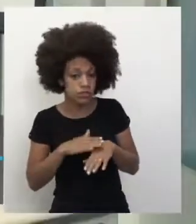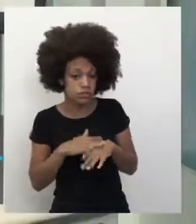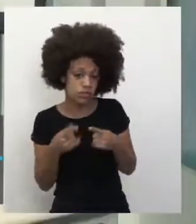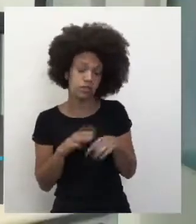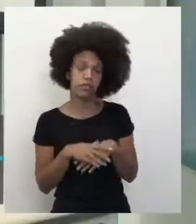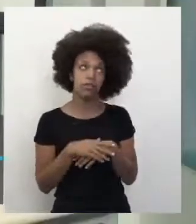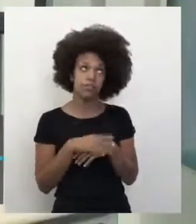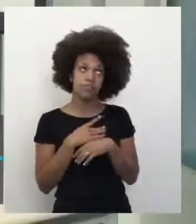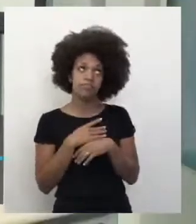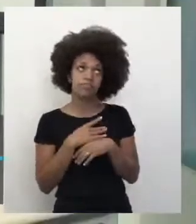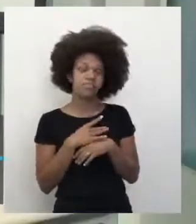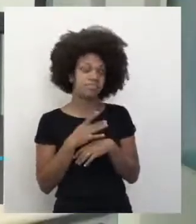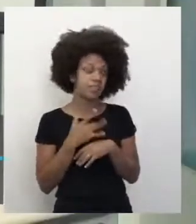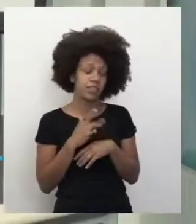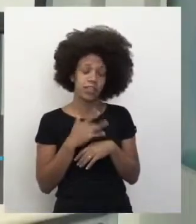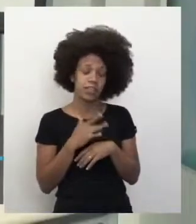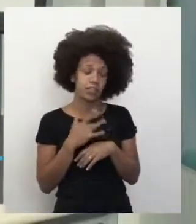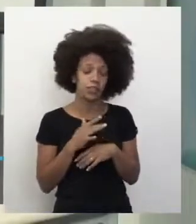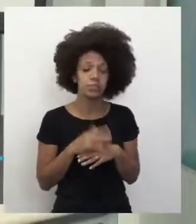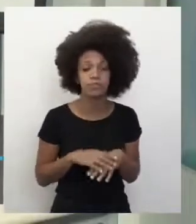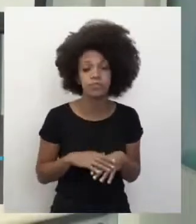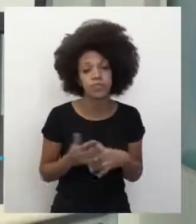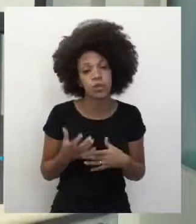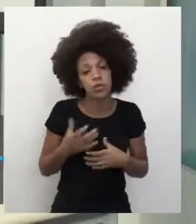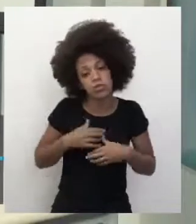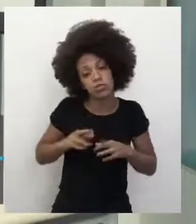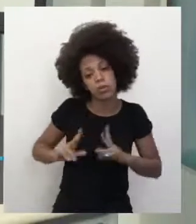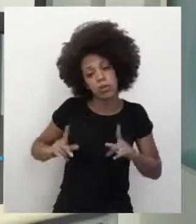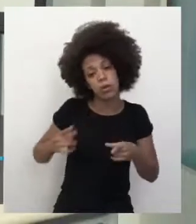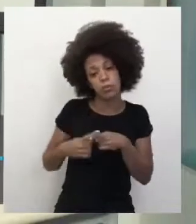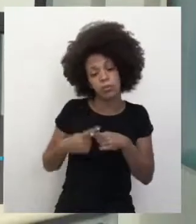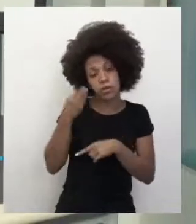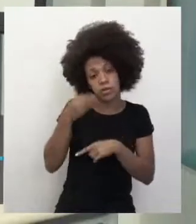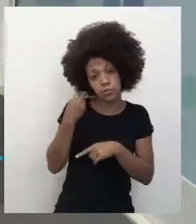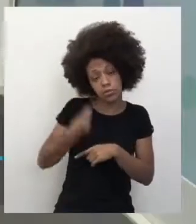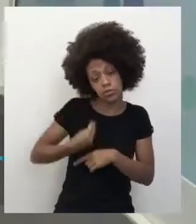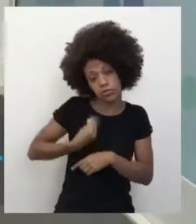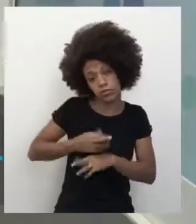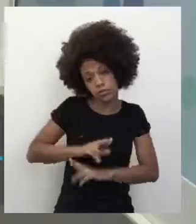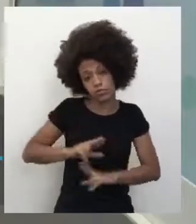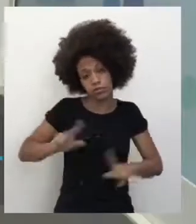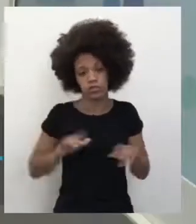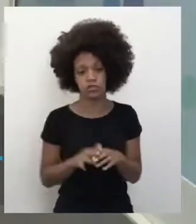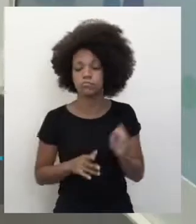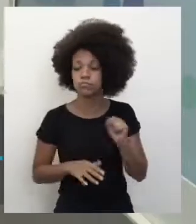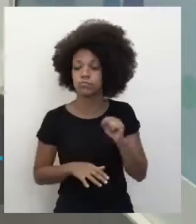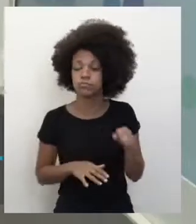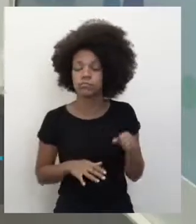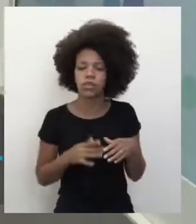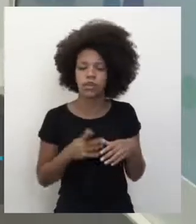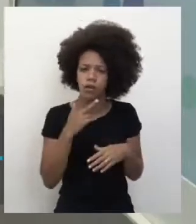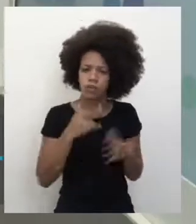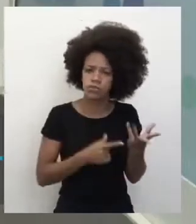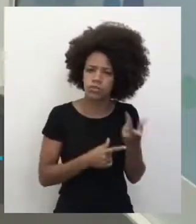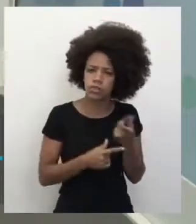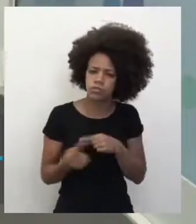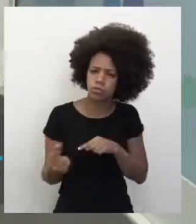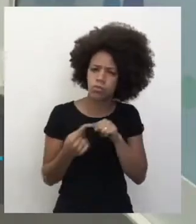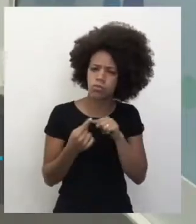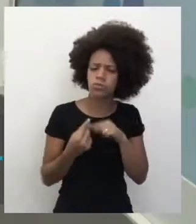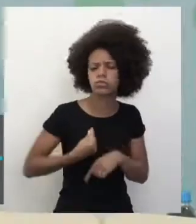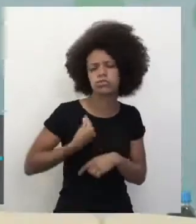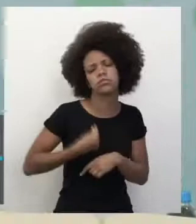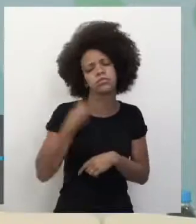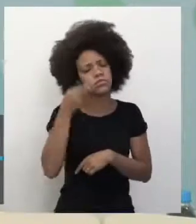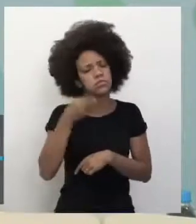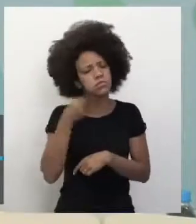de mim, pobre de mim, seria um estilo diferente, porque nossas vivências são diferentes. Exatamente, né? Eu acho que a arte, ela tem muito a ver com as vivências da